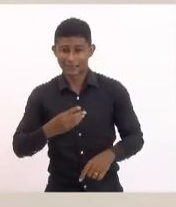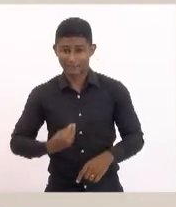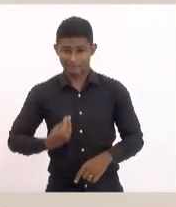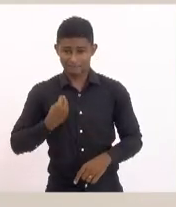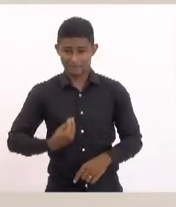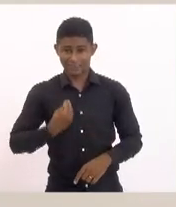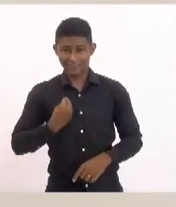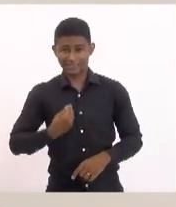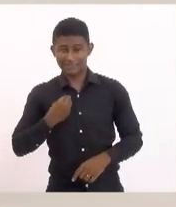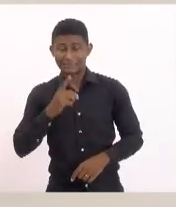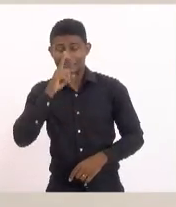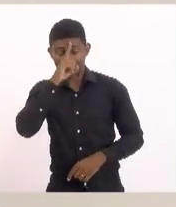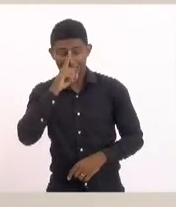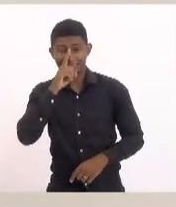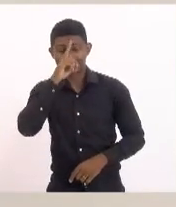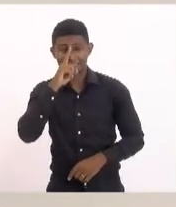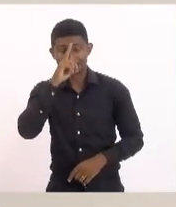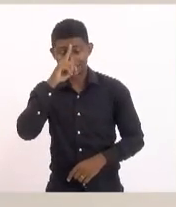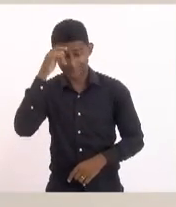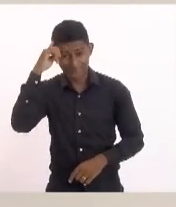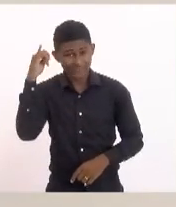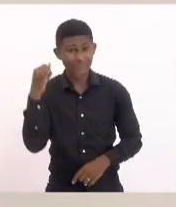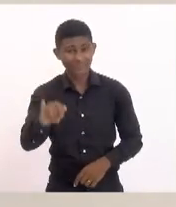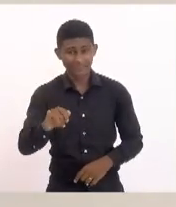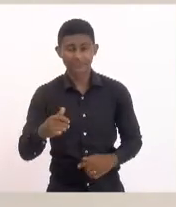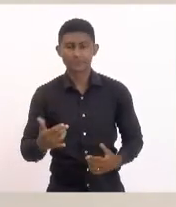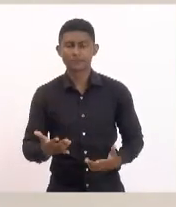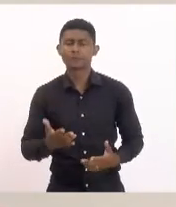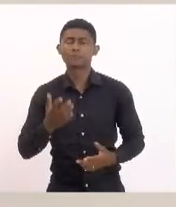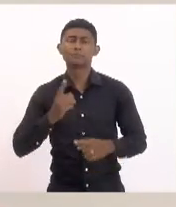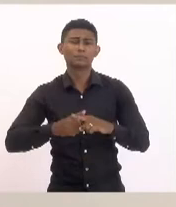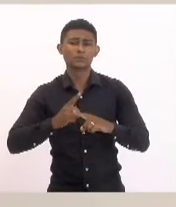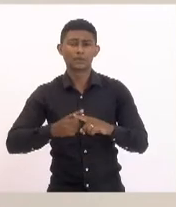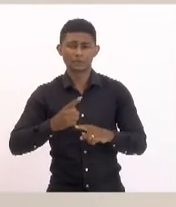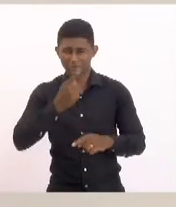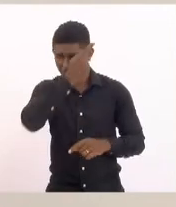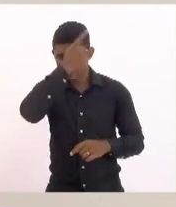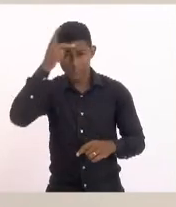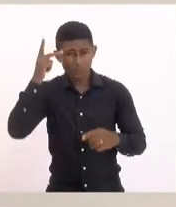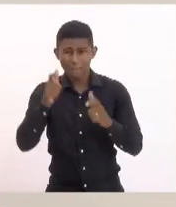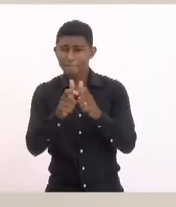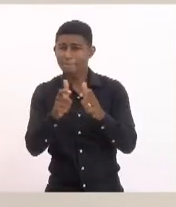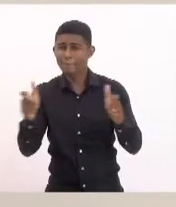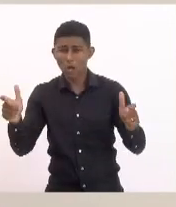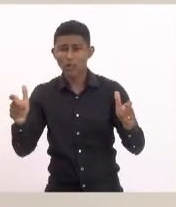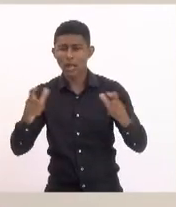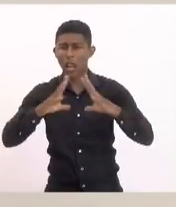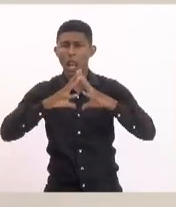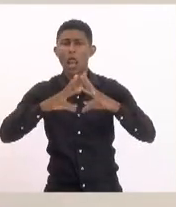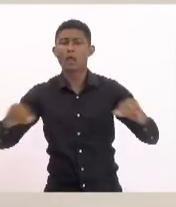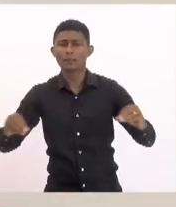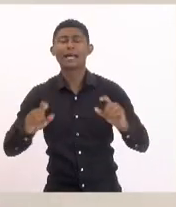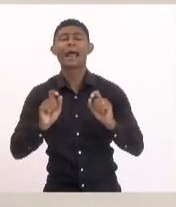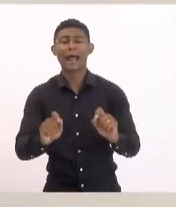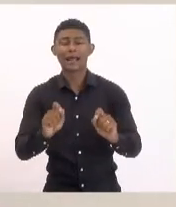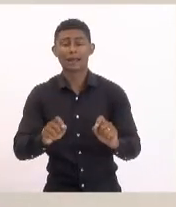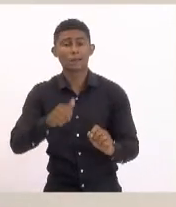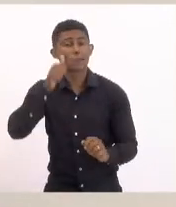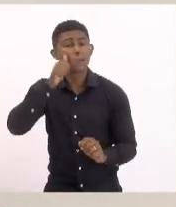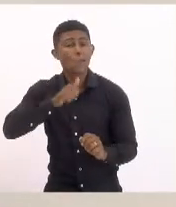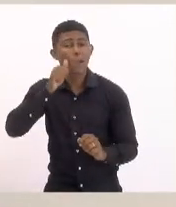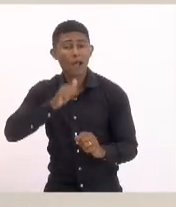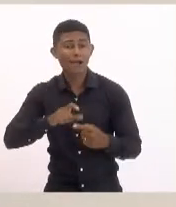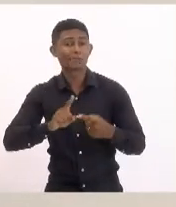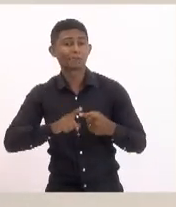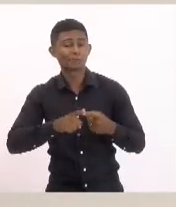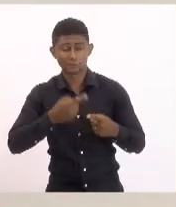pessoas desaparecidas, deputados e deputadas presentes, são mulheres, crianças e